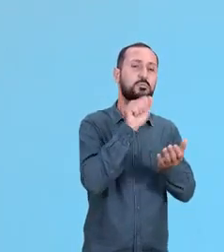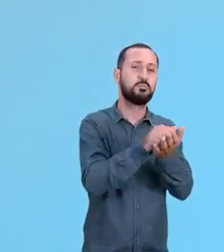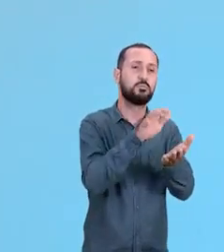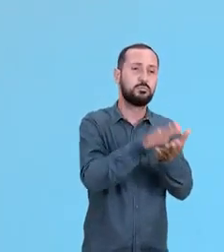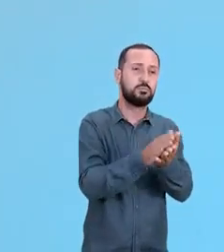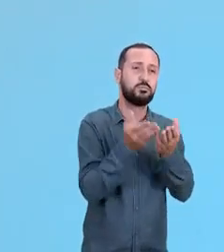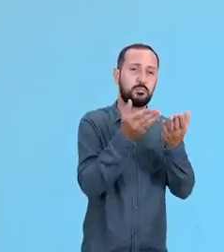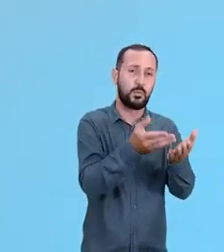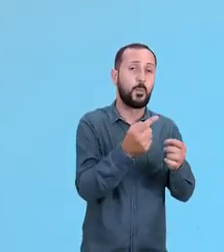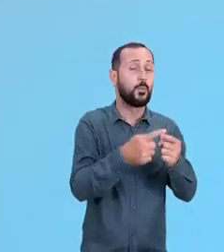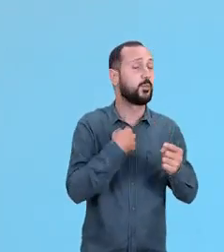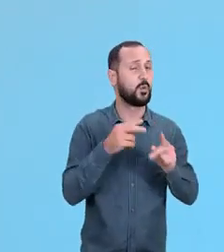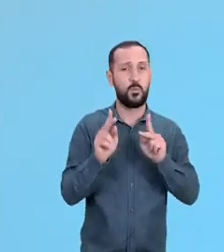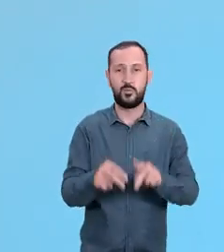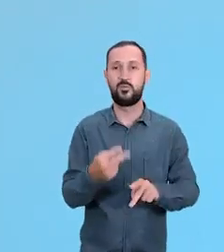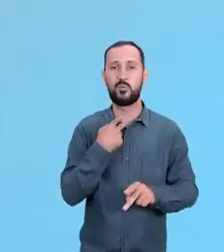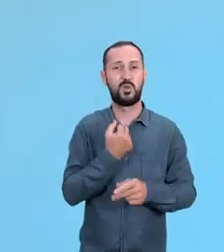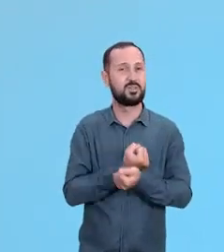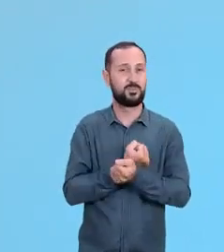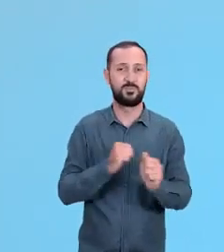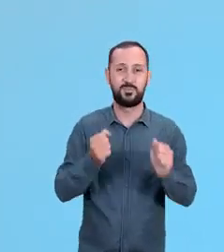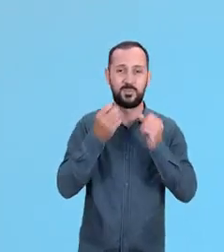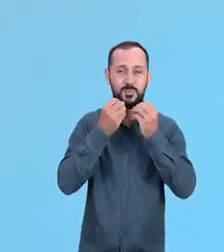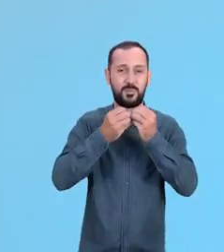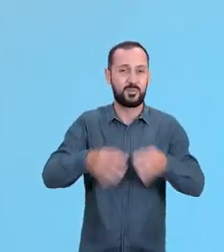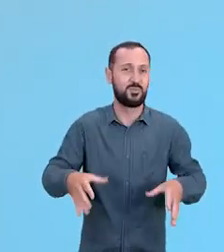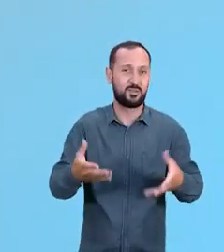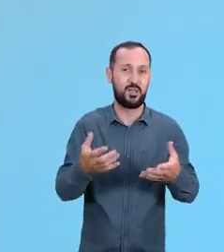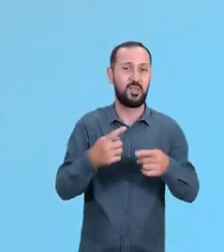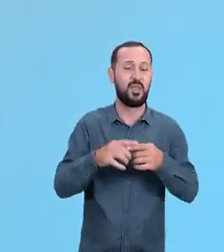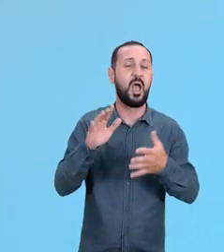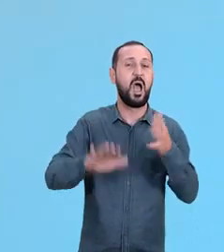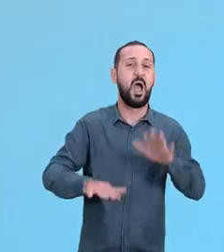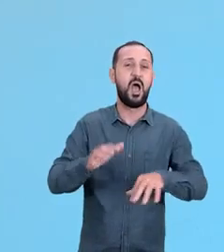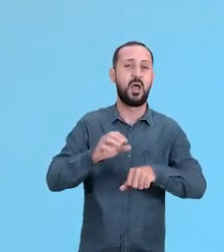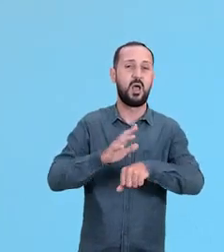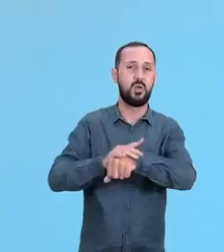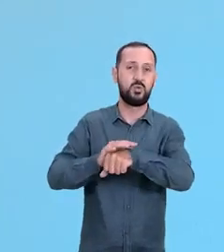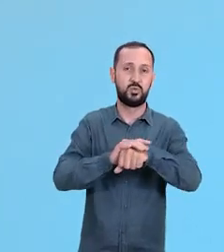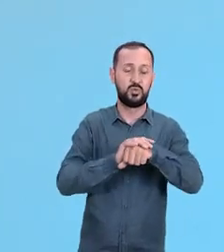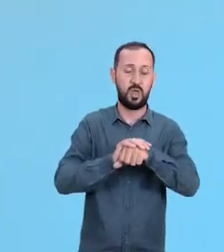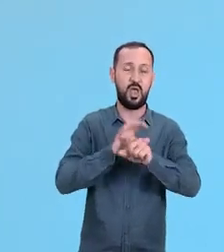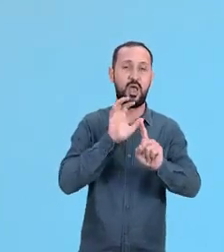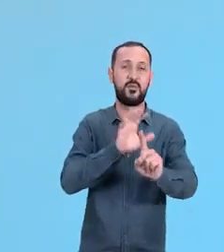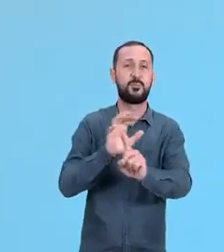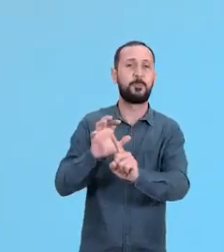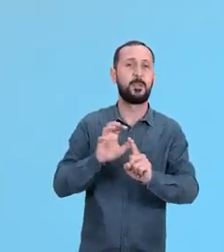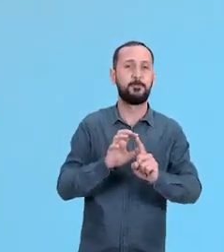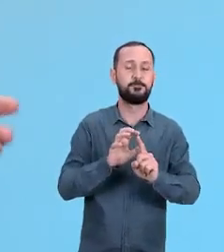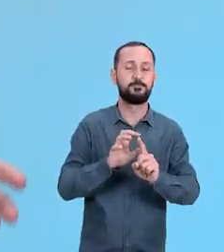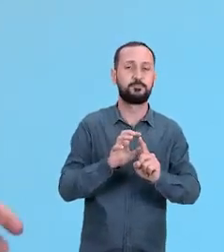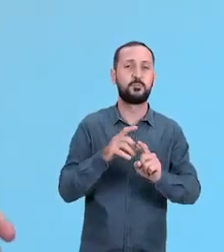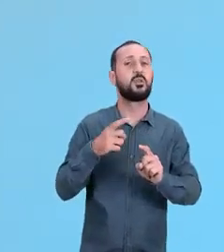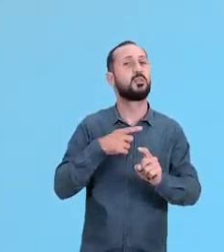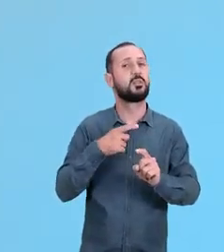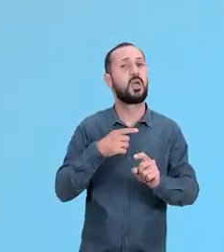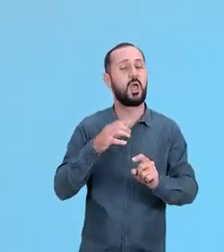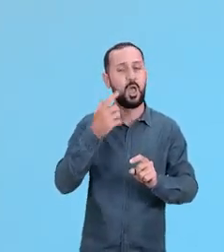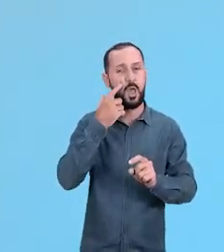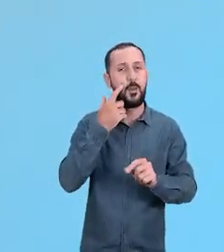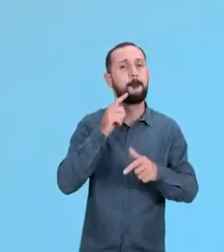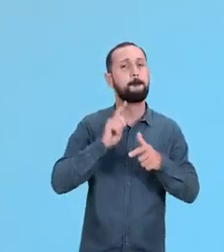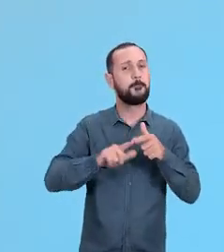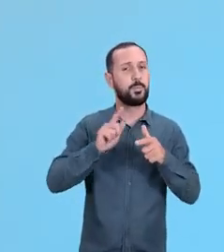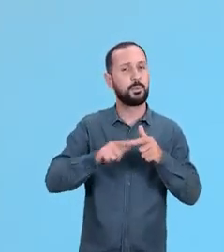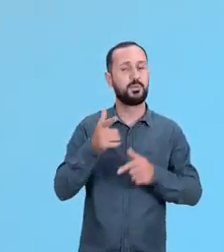pode ser penalizada e essas doenças, as suas consequências, ela, além de causar um dano